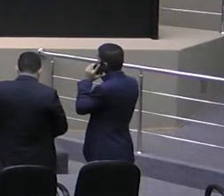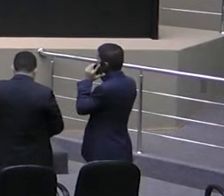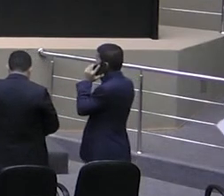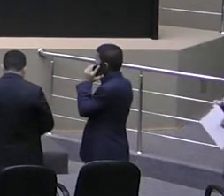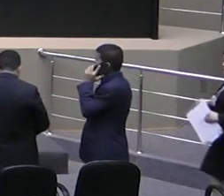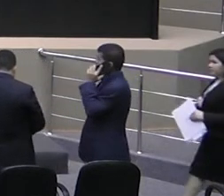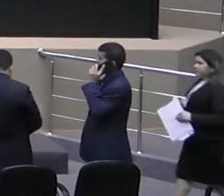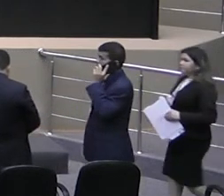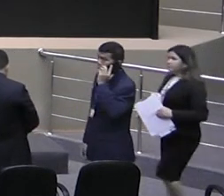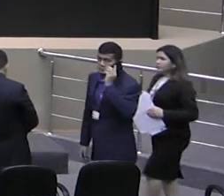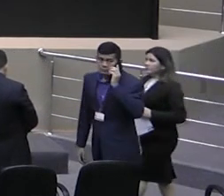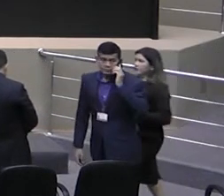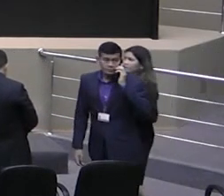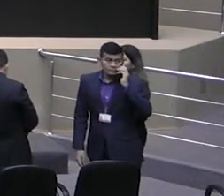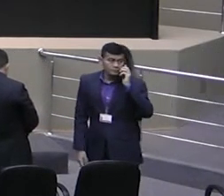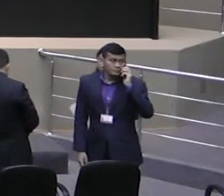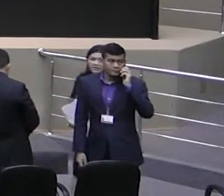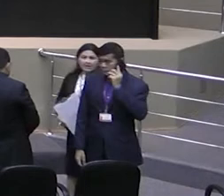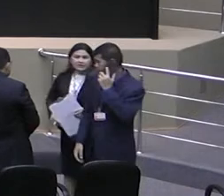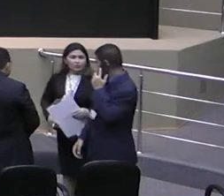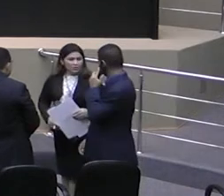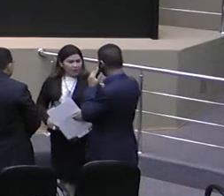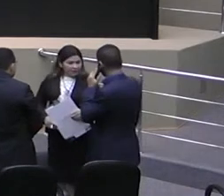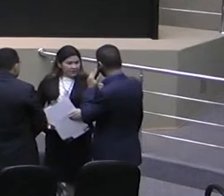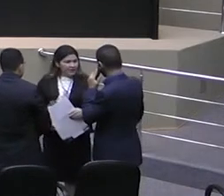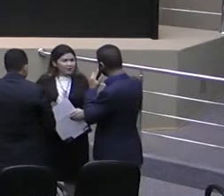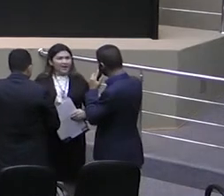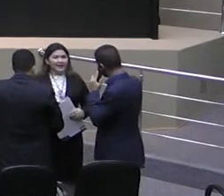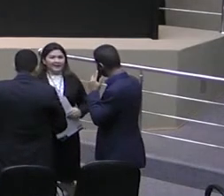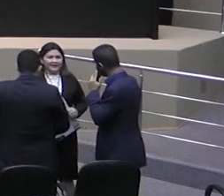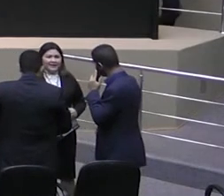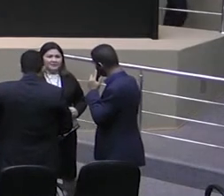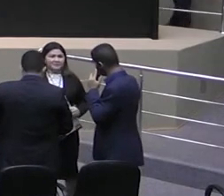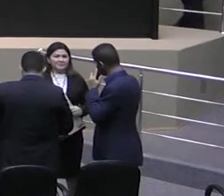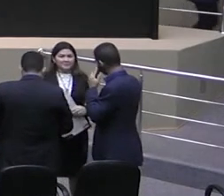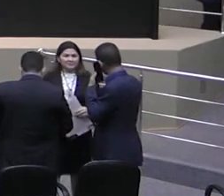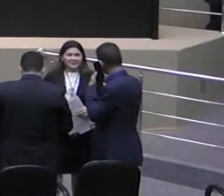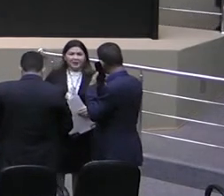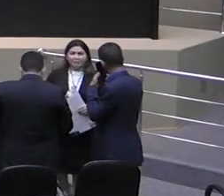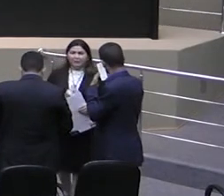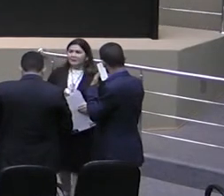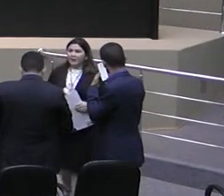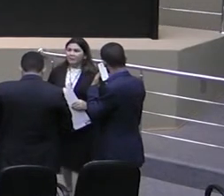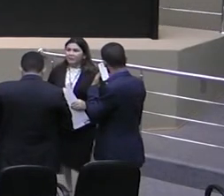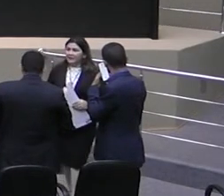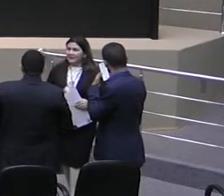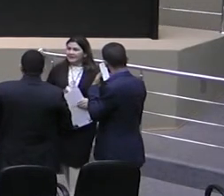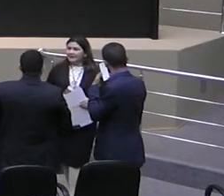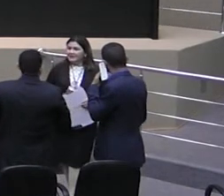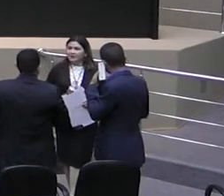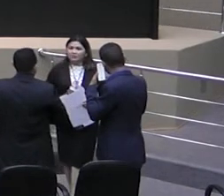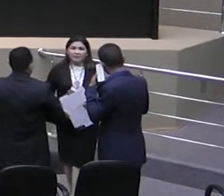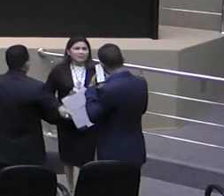Chamo para o pequeno expediente o primeiro orador, o deputado João Luiz.